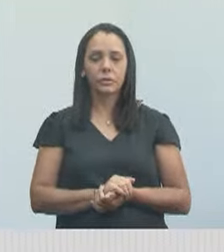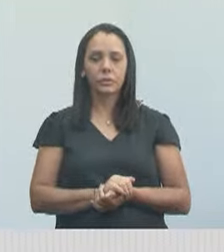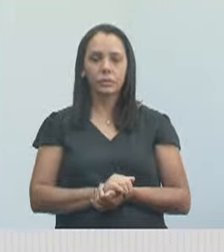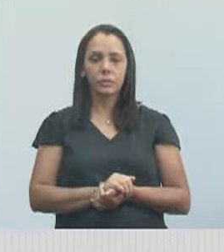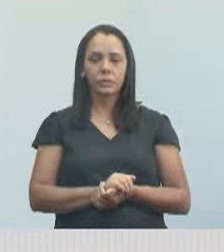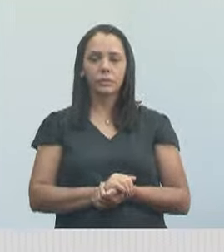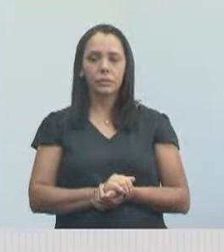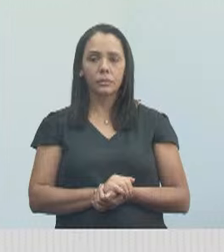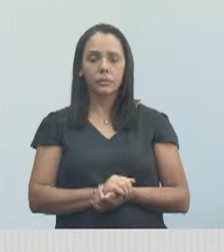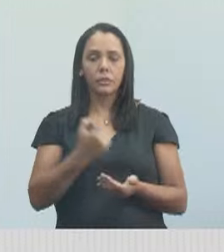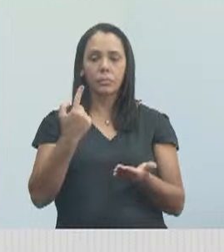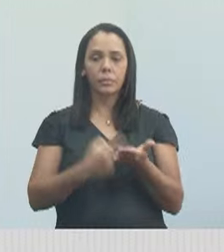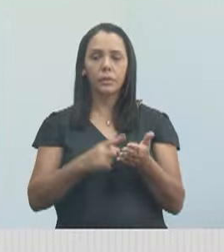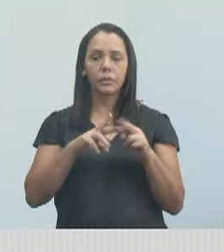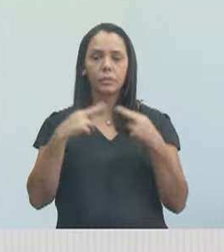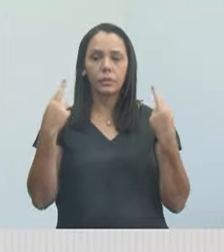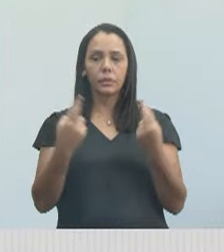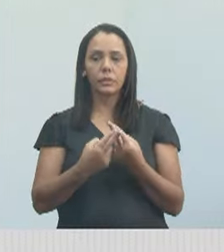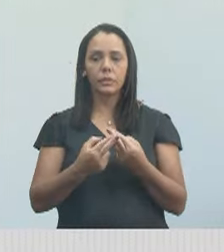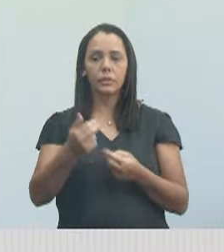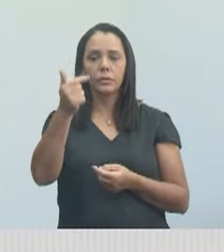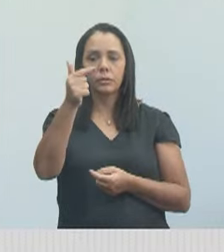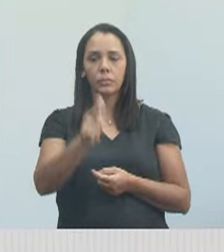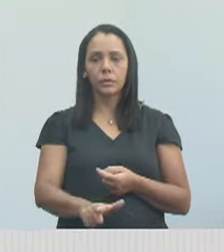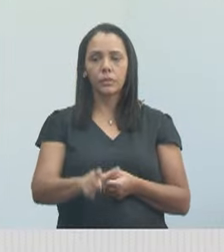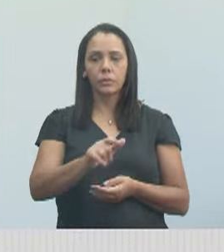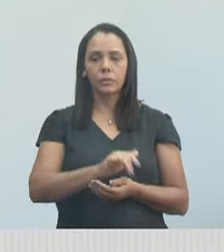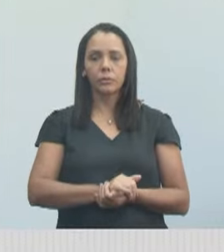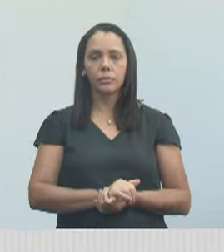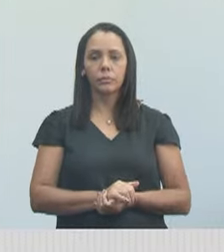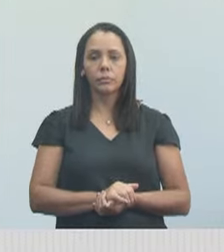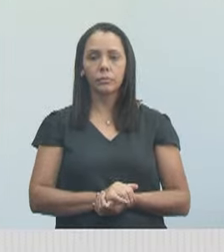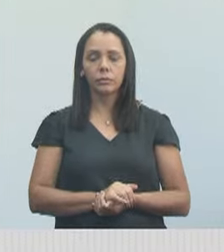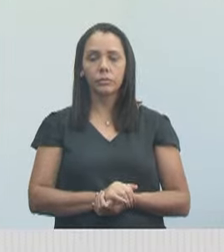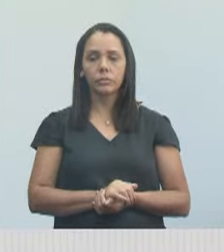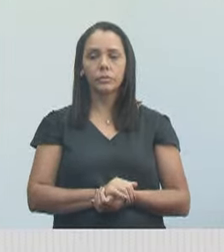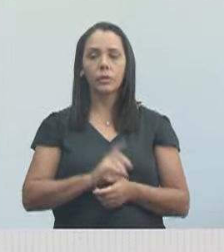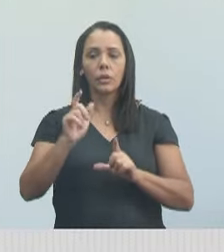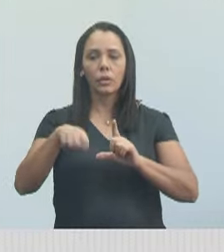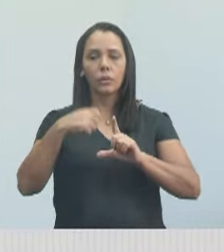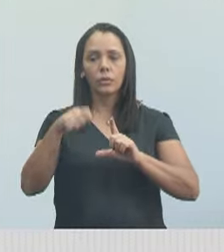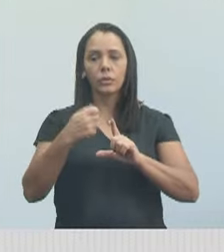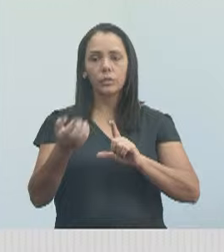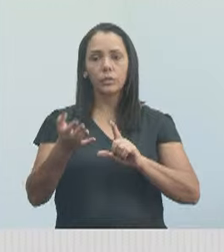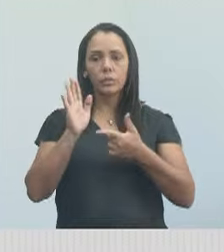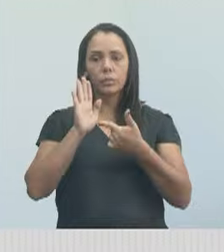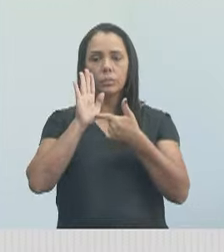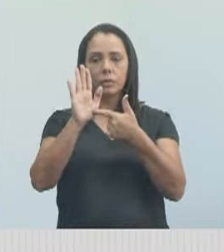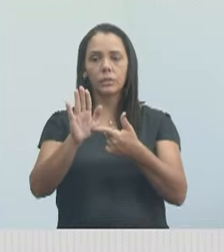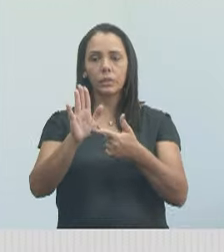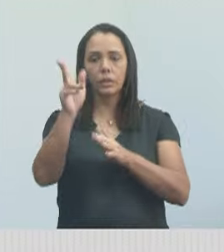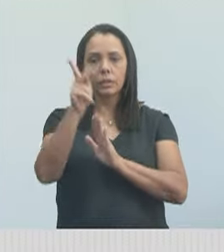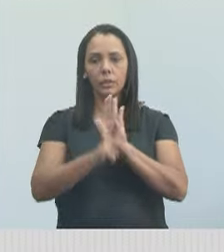bom? Vamos estar marcando aí uma reunião com ele. Próximo. Esse é o vídeo que eu gostaria de mostrar para vocês, né? Aí os